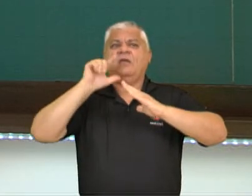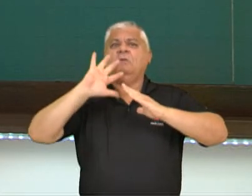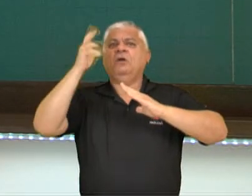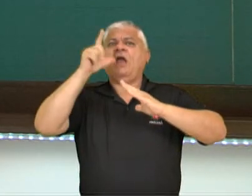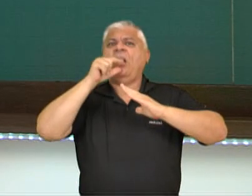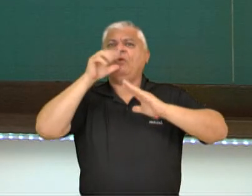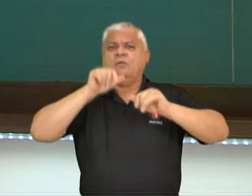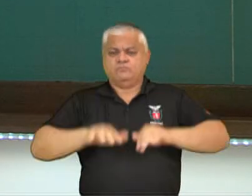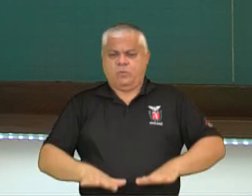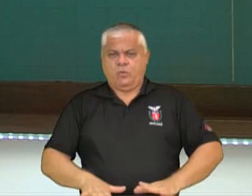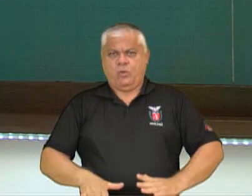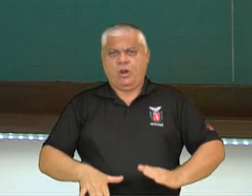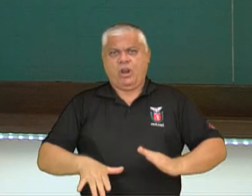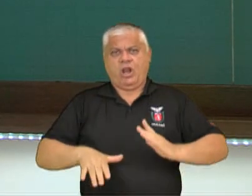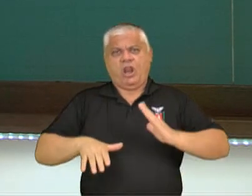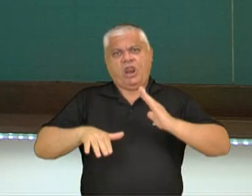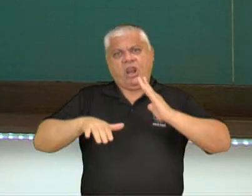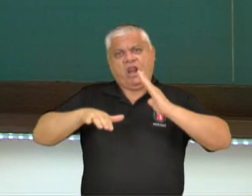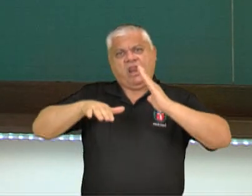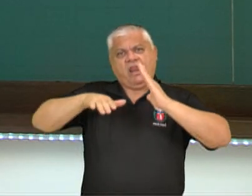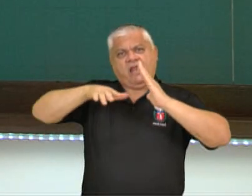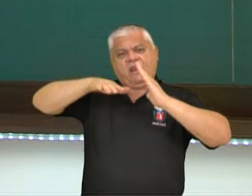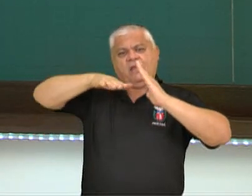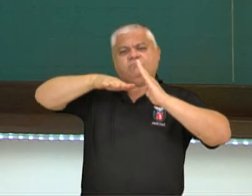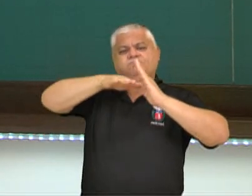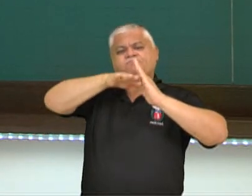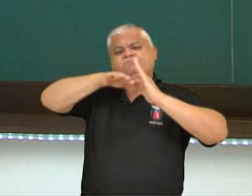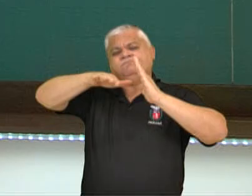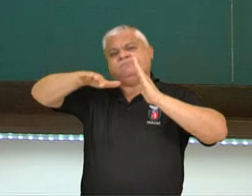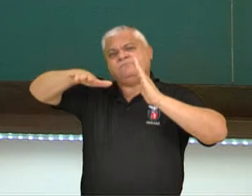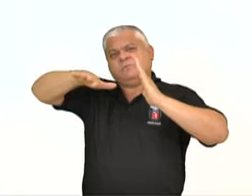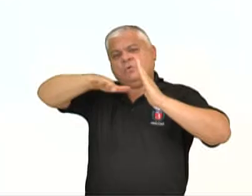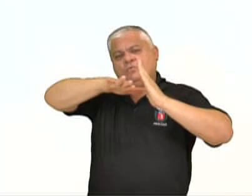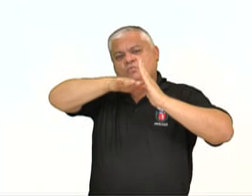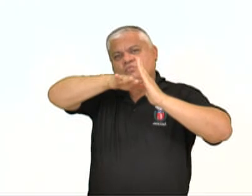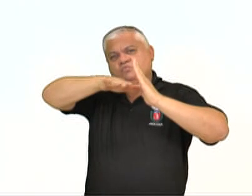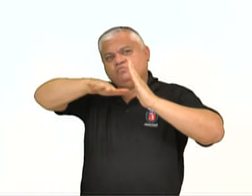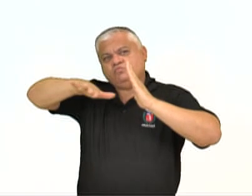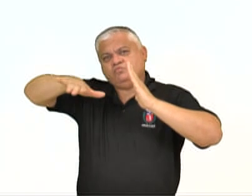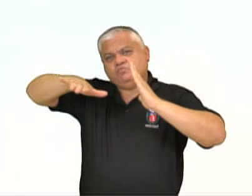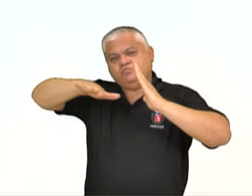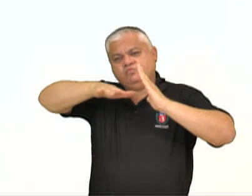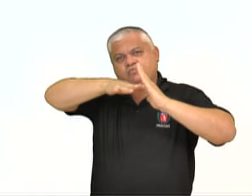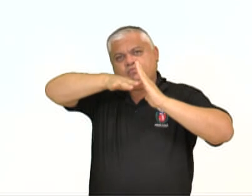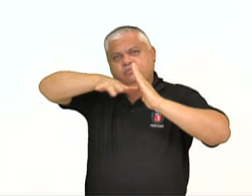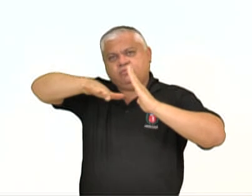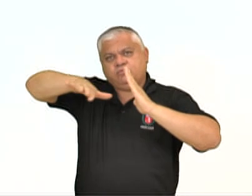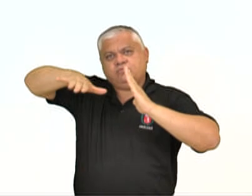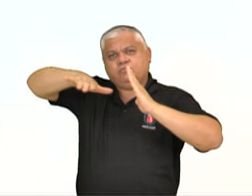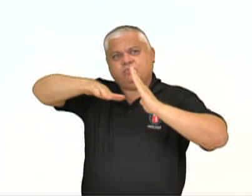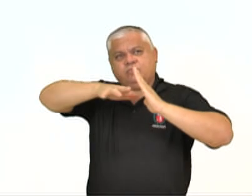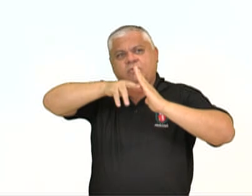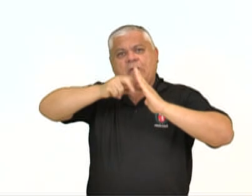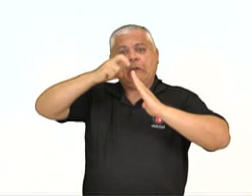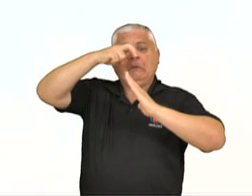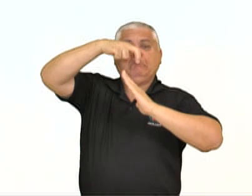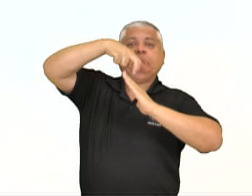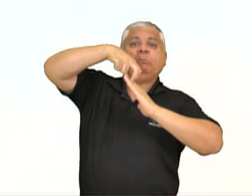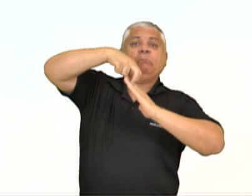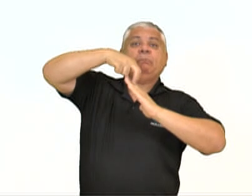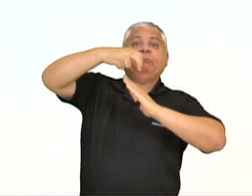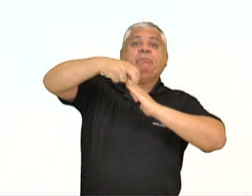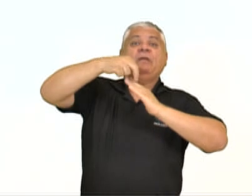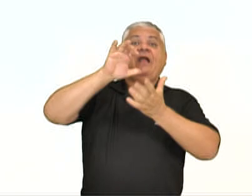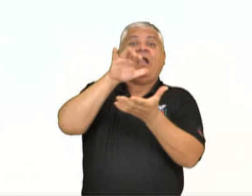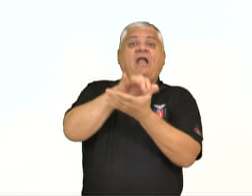uma enchente e nós podemos ver ali que a água está praticamente cobrindo a casa, né? O casal está no topo do